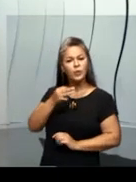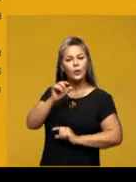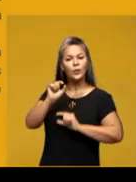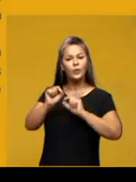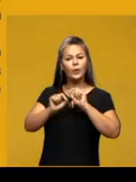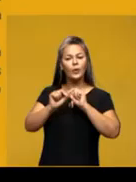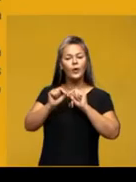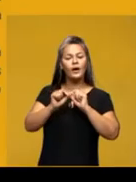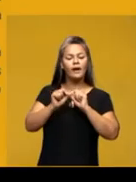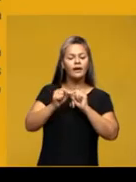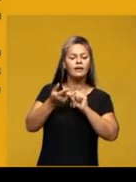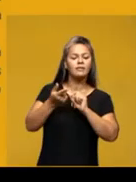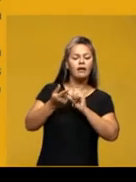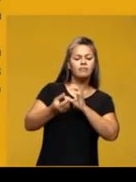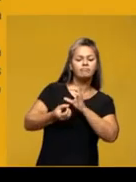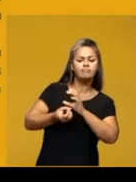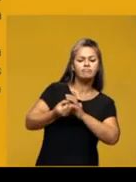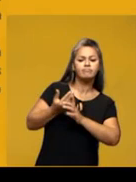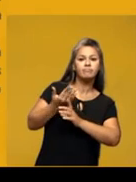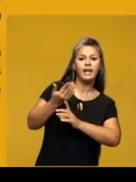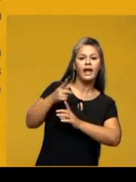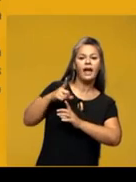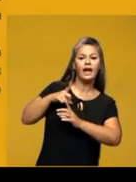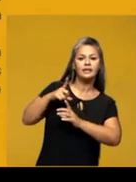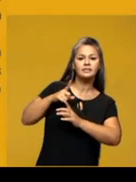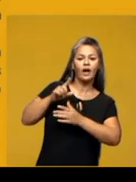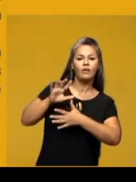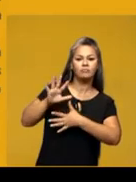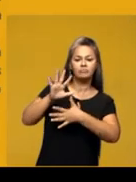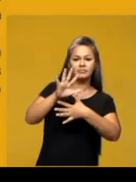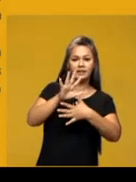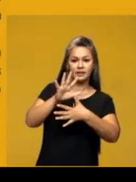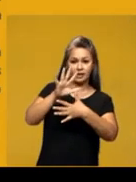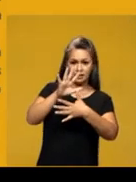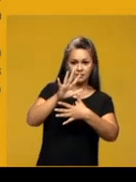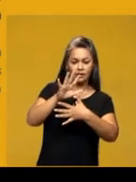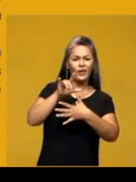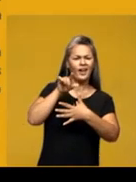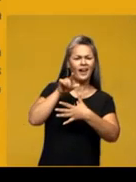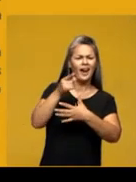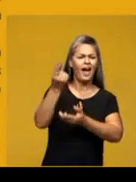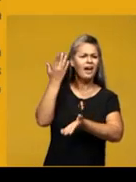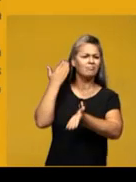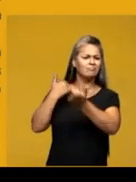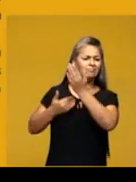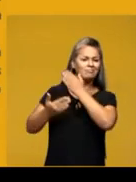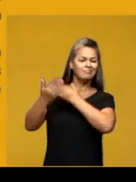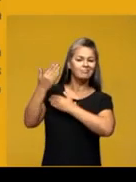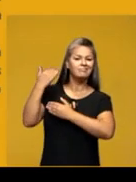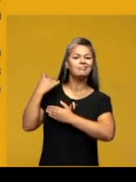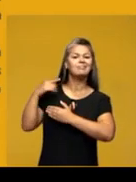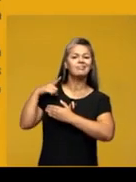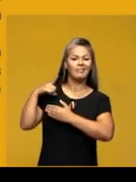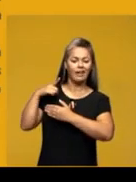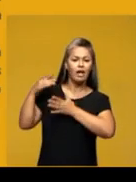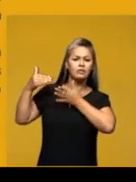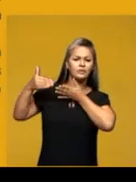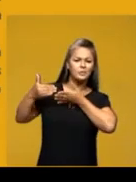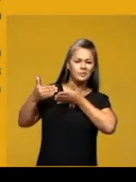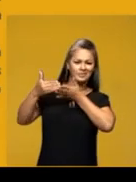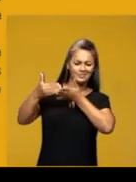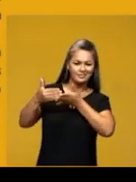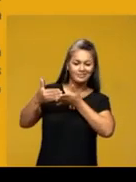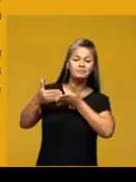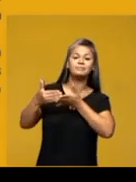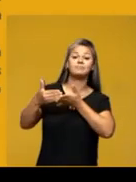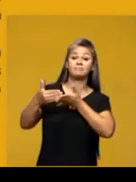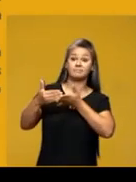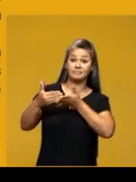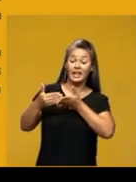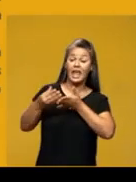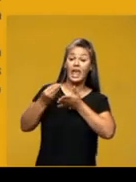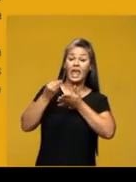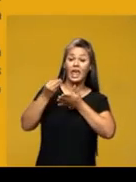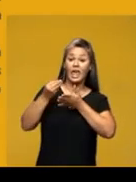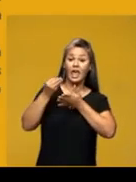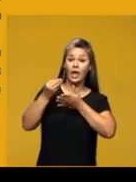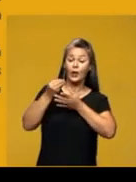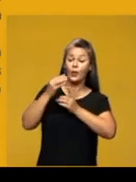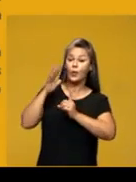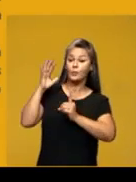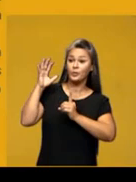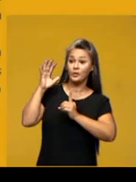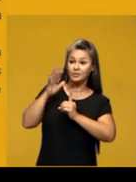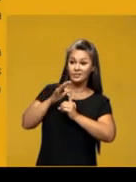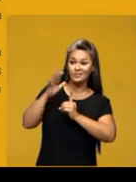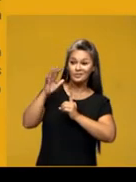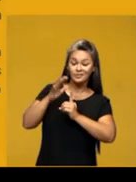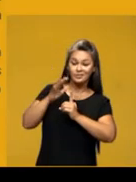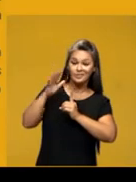da cartografia na época das grandes navegações, tá? E sua contribuição para a expansão do comércio mundial. É muito bom